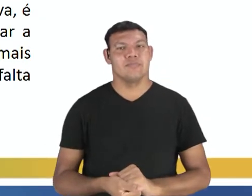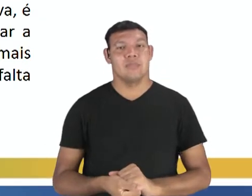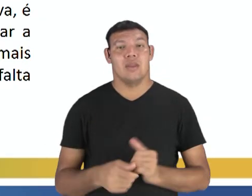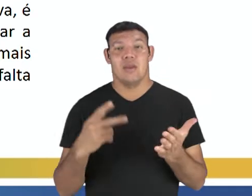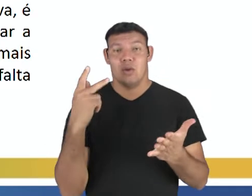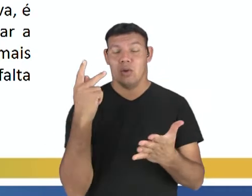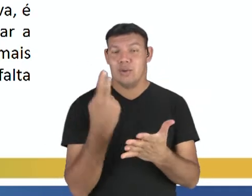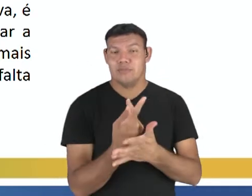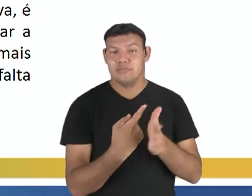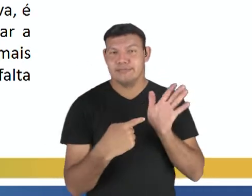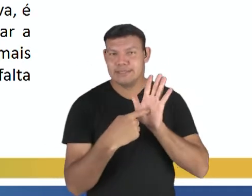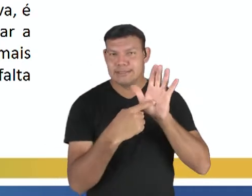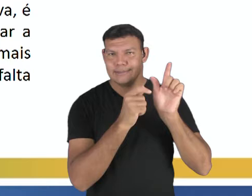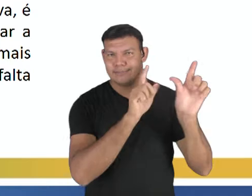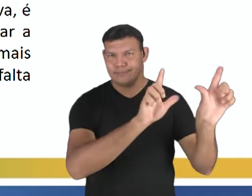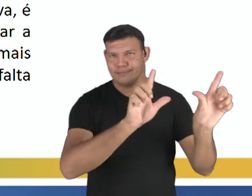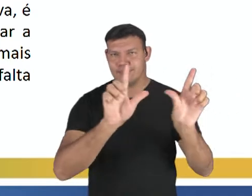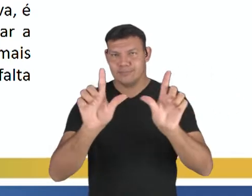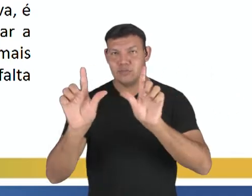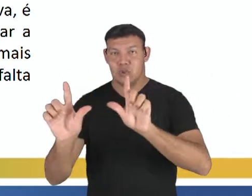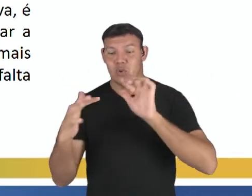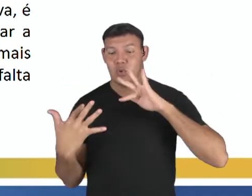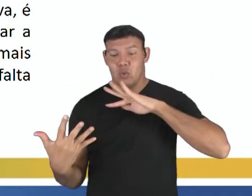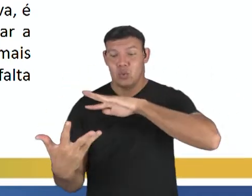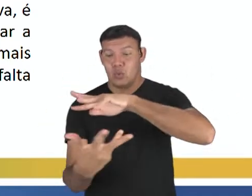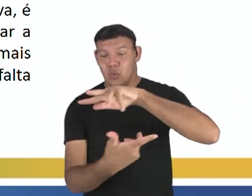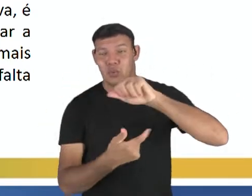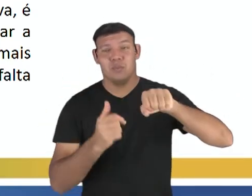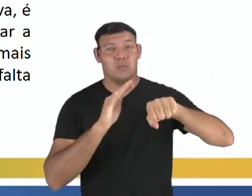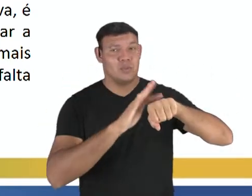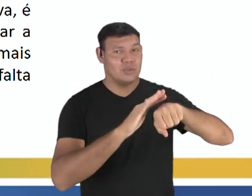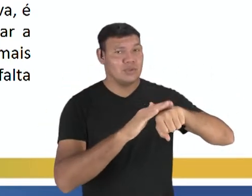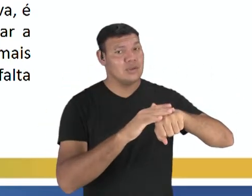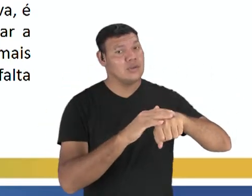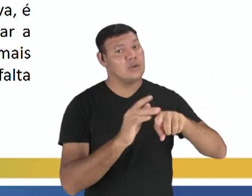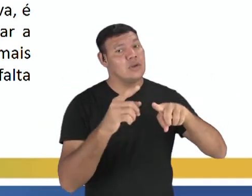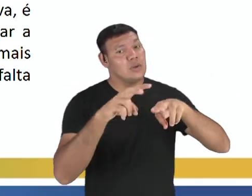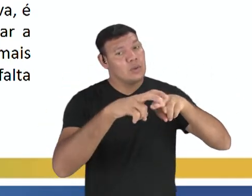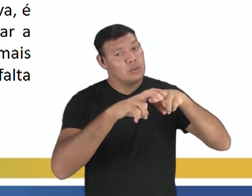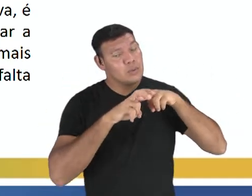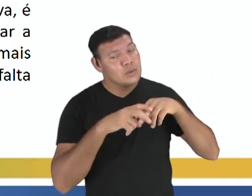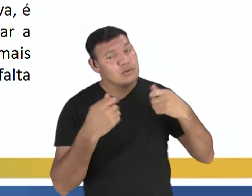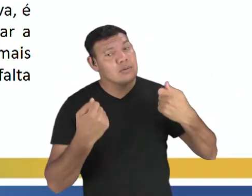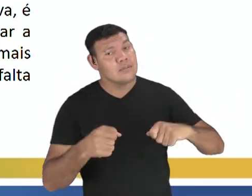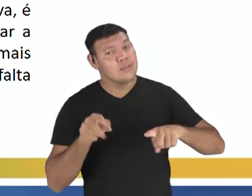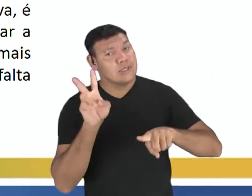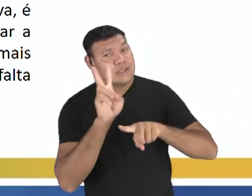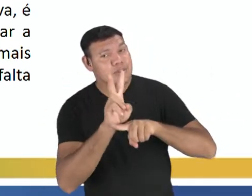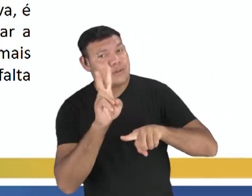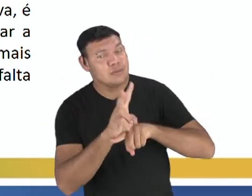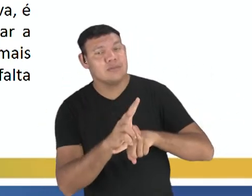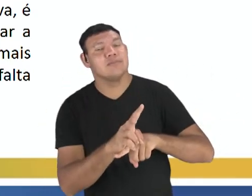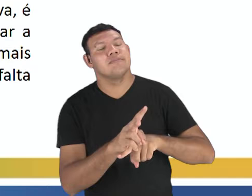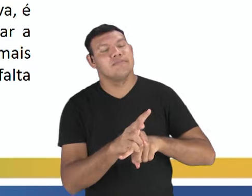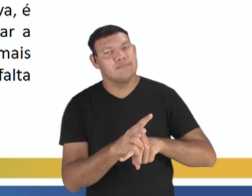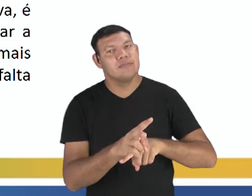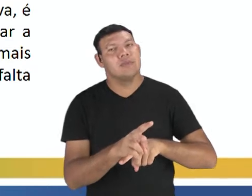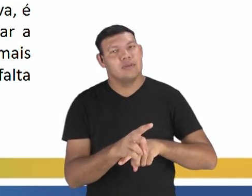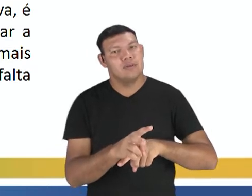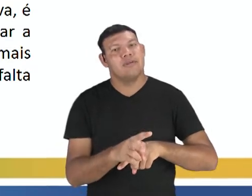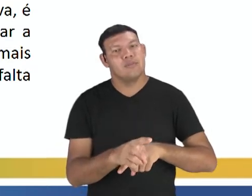O fato apresentado na tira é que o mundo está doente, por isso precisa de cuidados. Isso é possível?